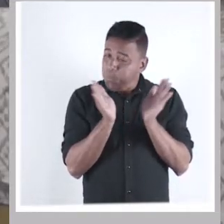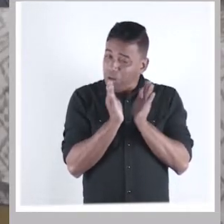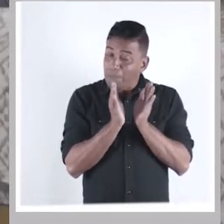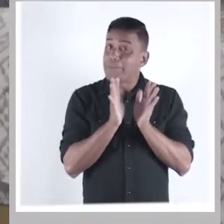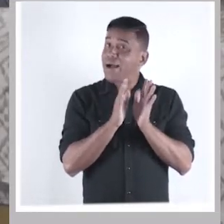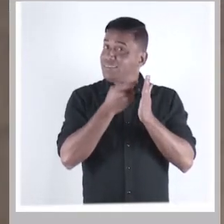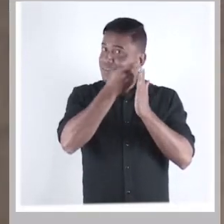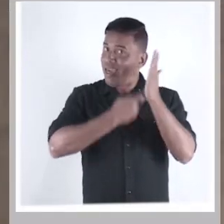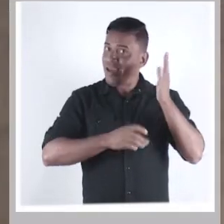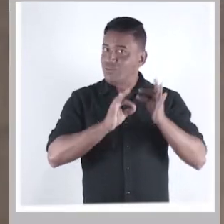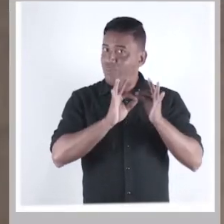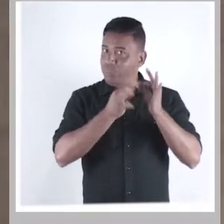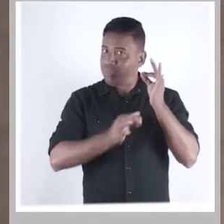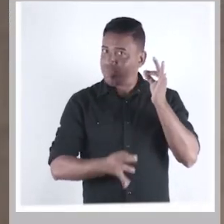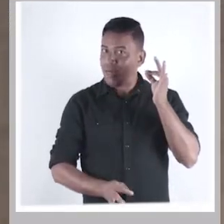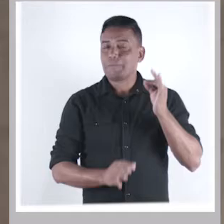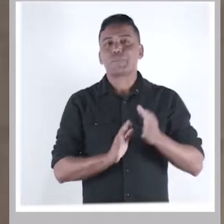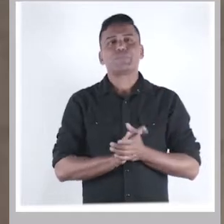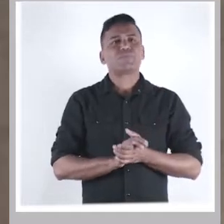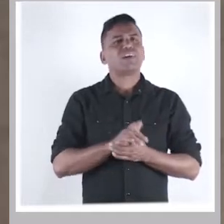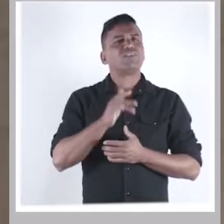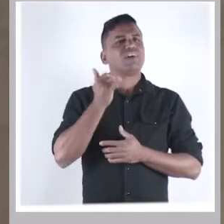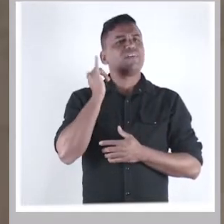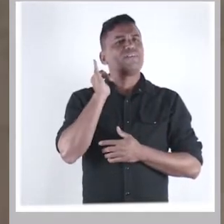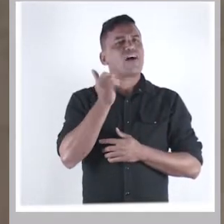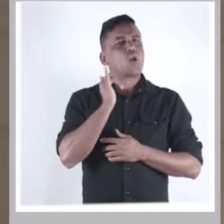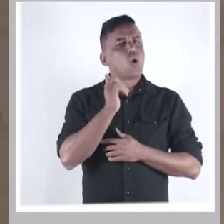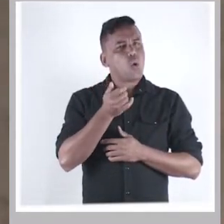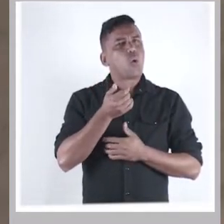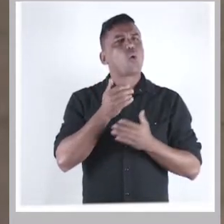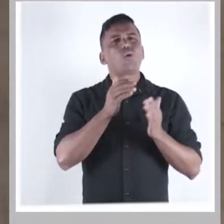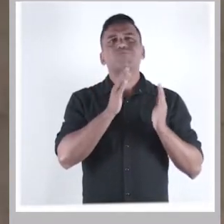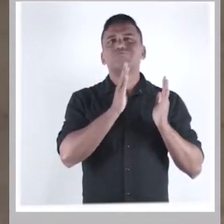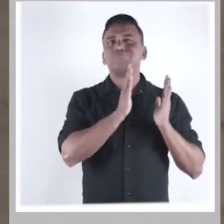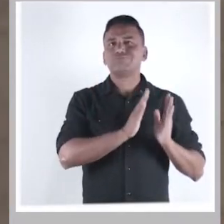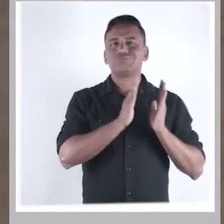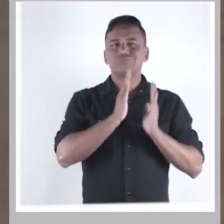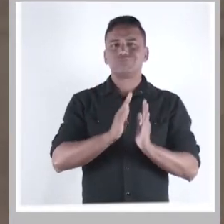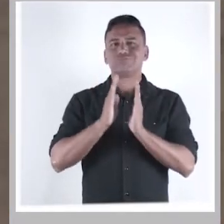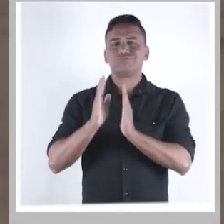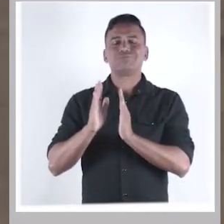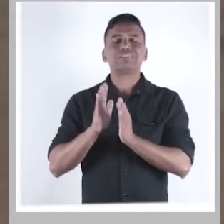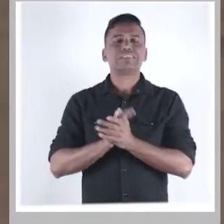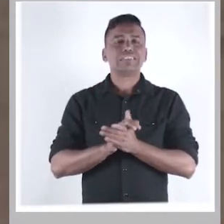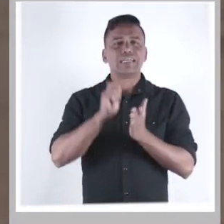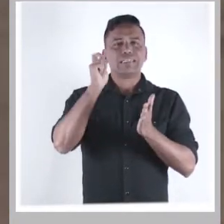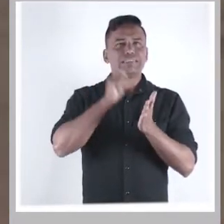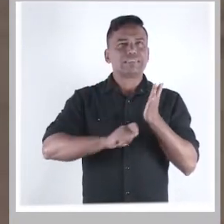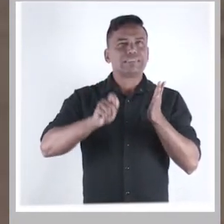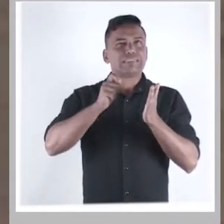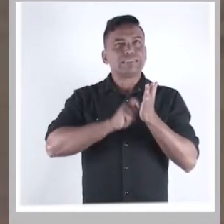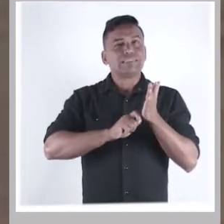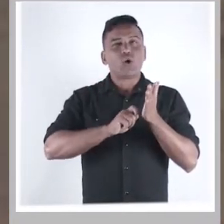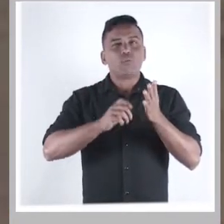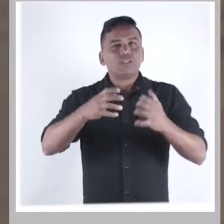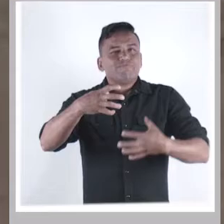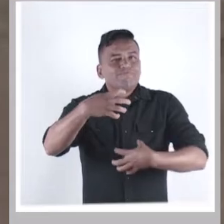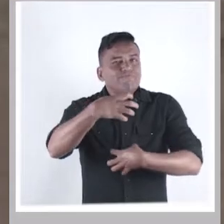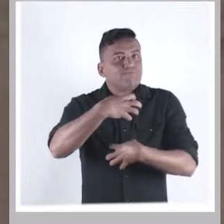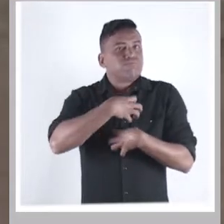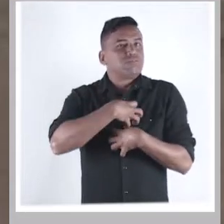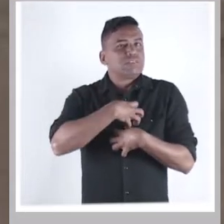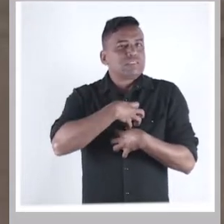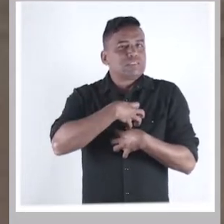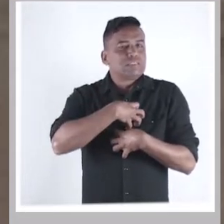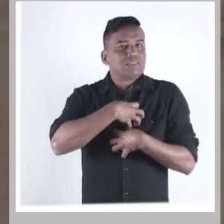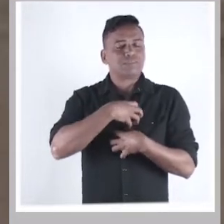né? E assim, uma questão que você falou em vários momentos, né? Numa escrita intuitiva,